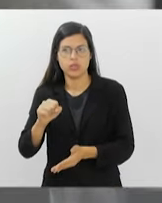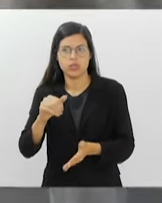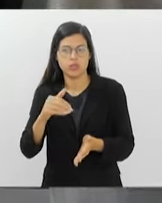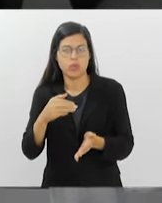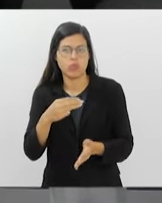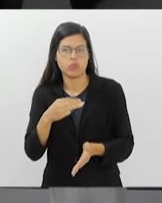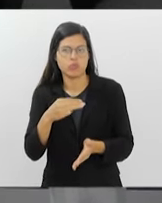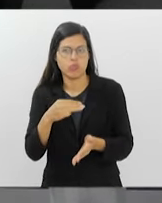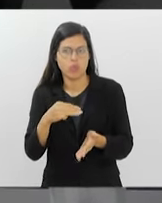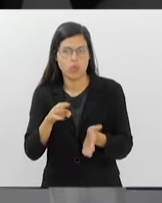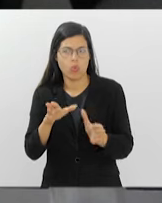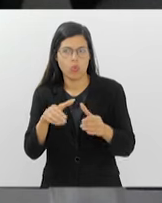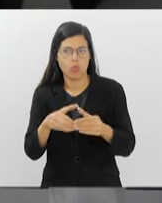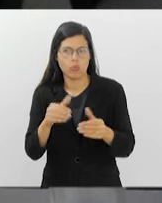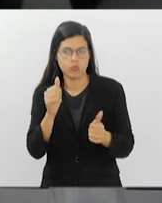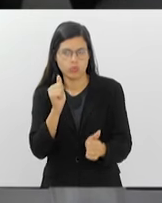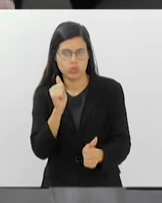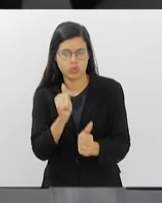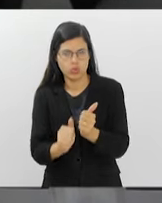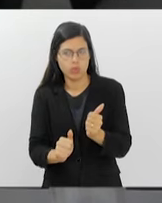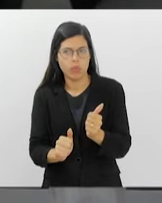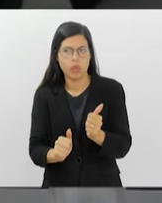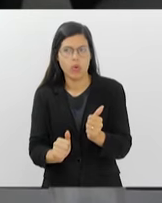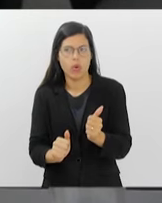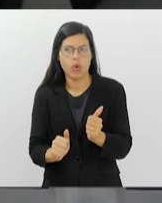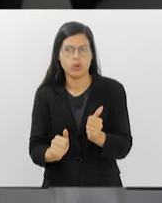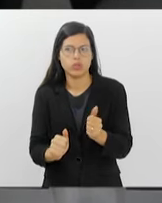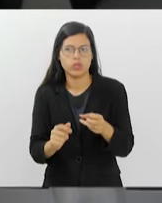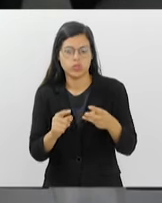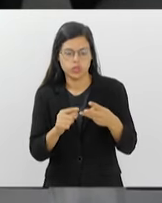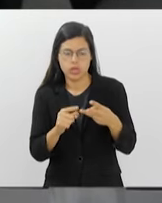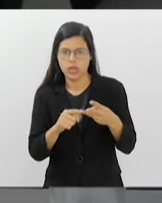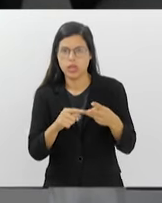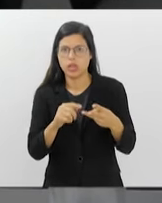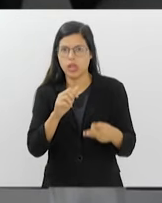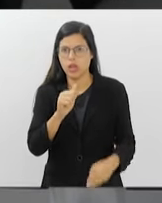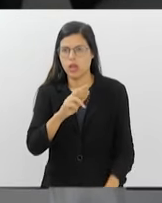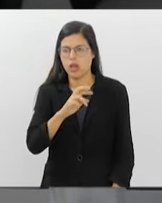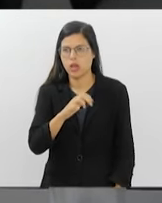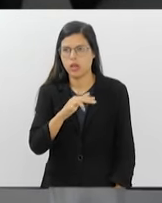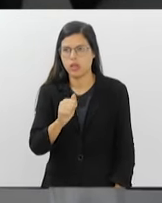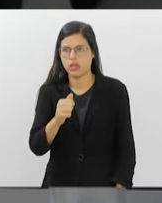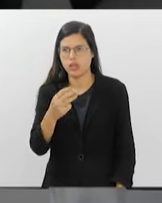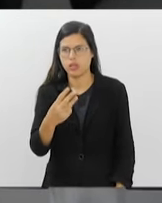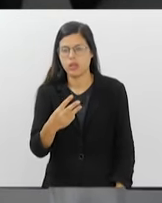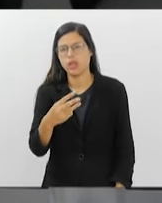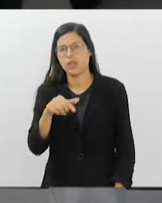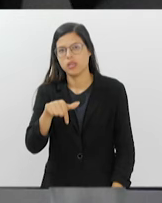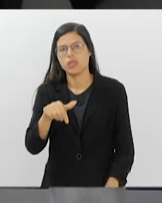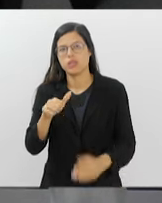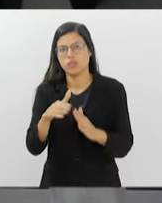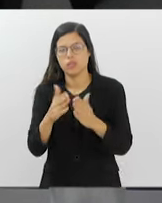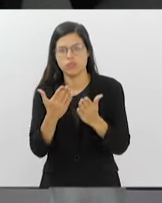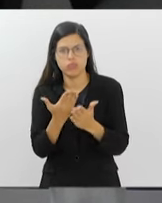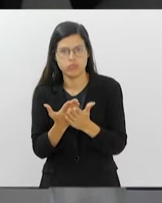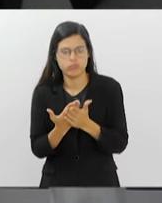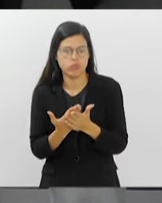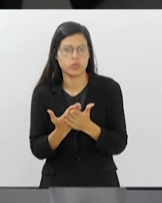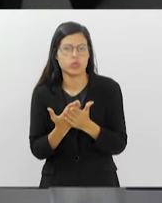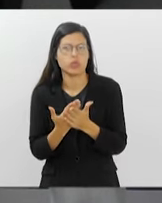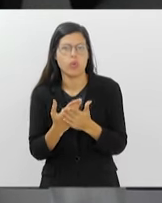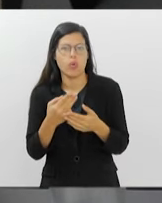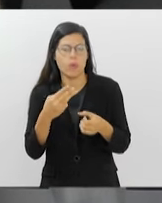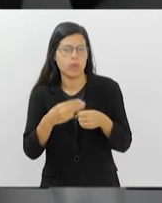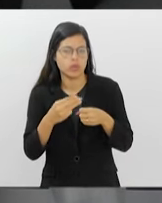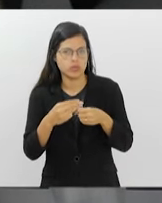2 é municipal e a Arena 3 que foi desativada virou uma escola municipal então a a estrutura que nós